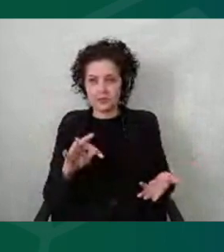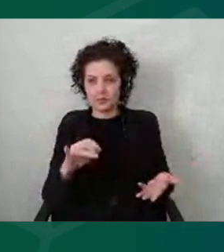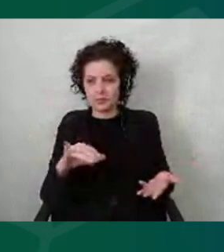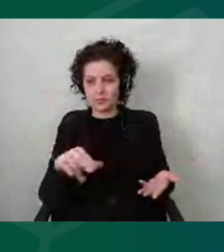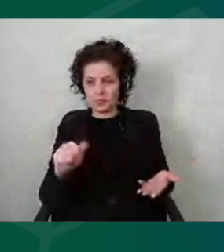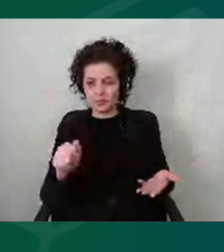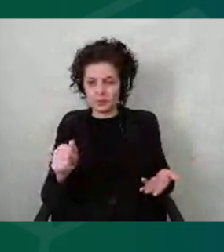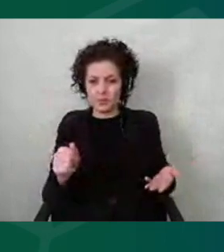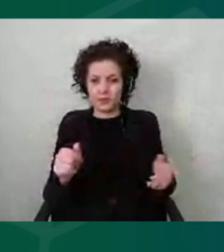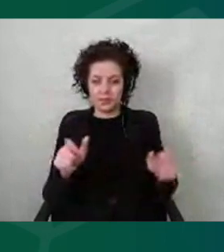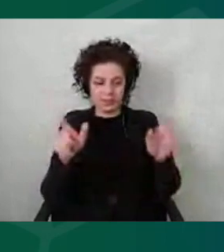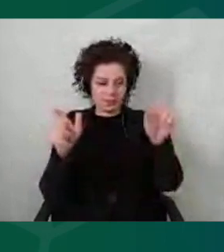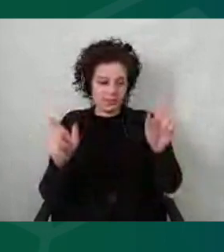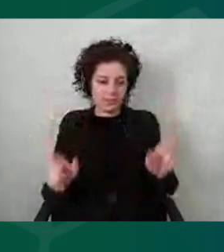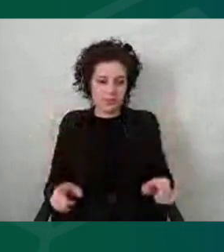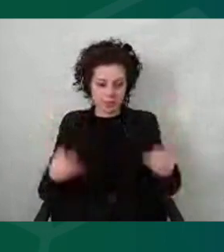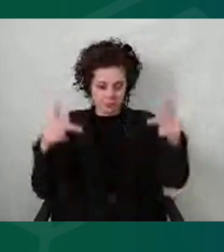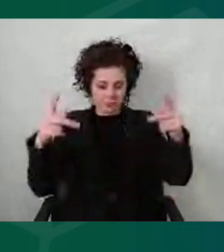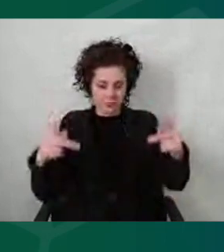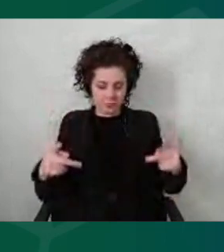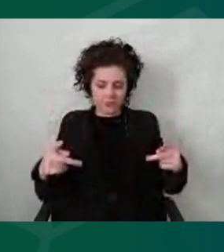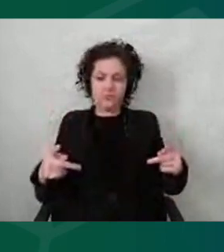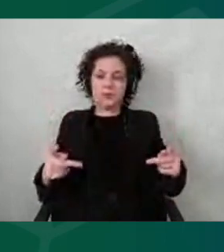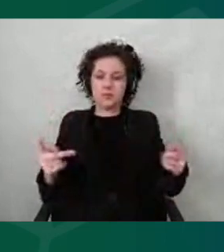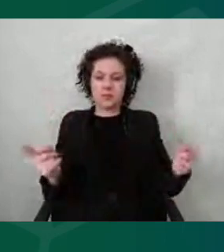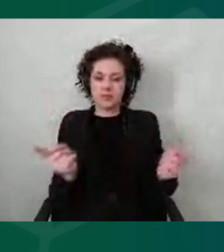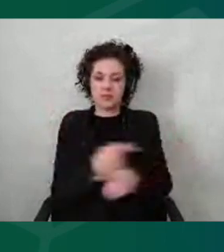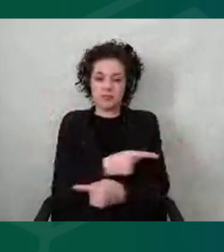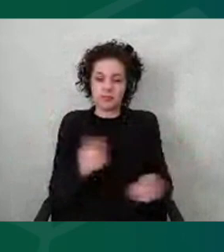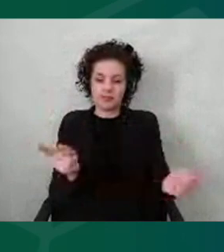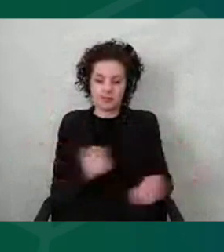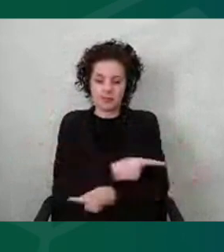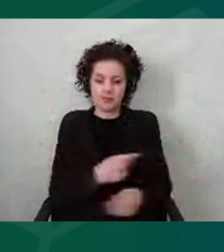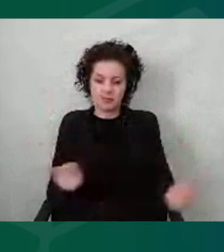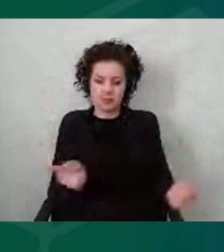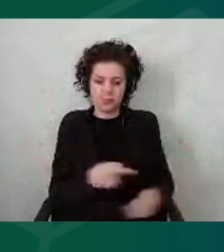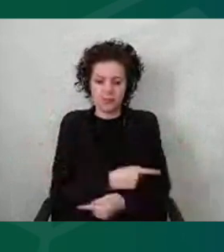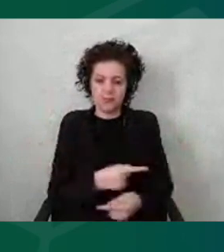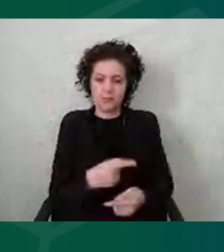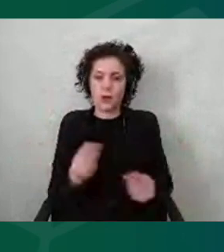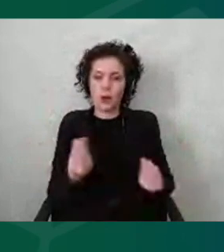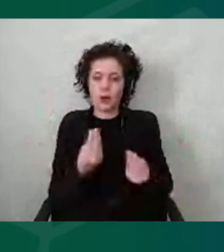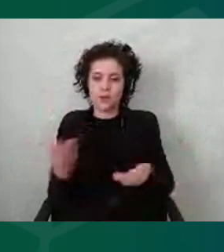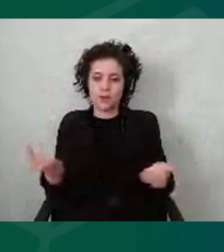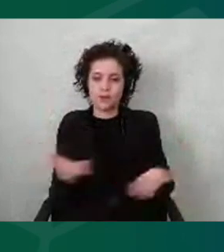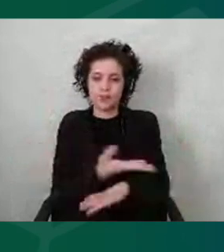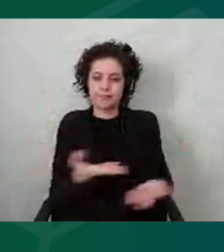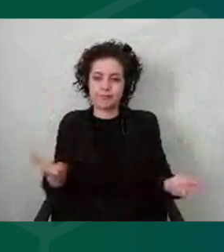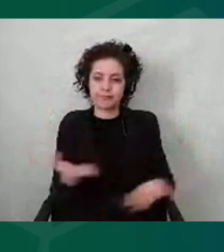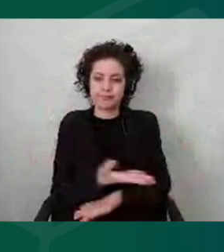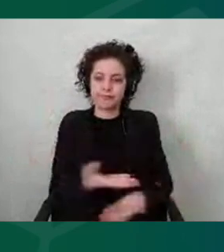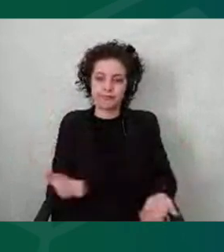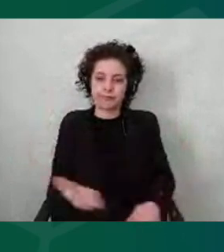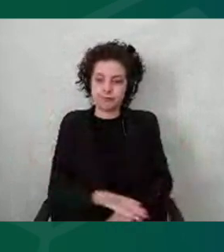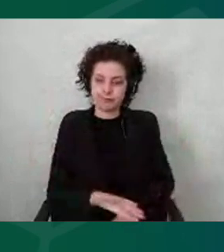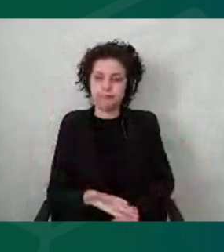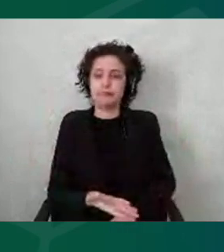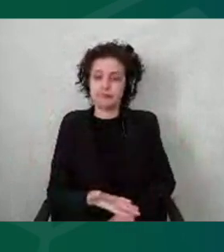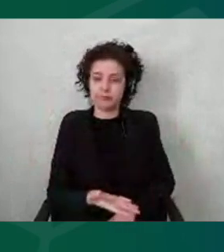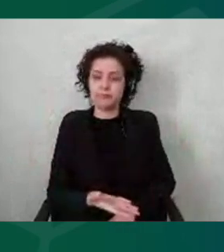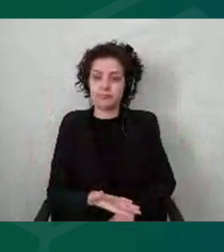proteína-proteína. Na verdade, esse estudo em si foi feito por transcriptômica e não por